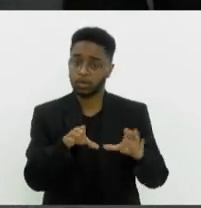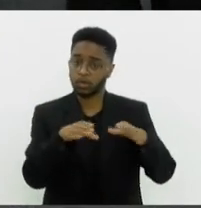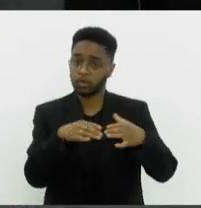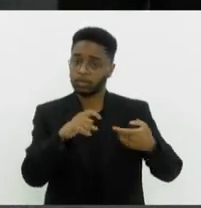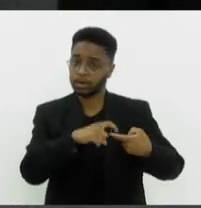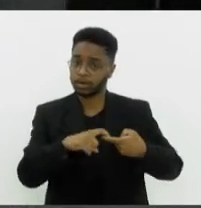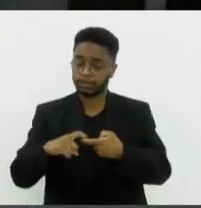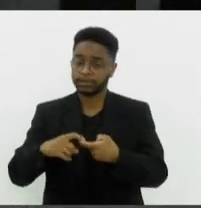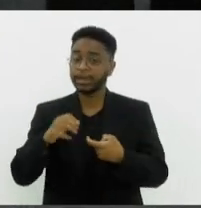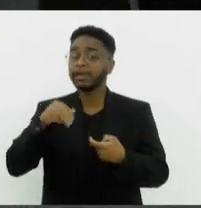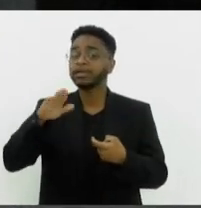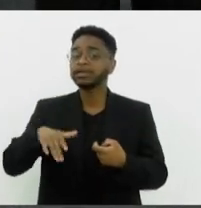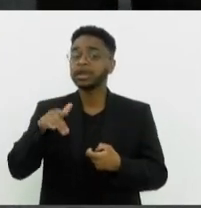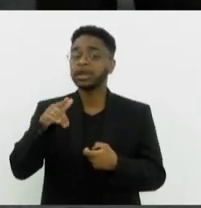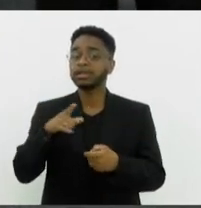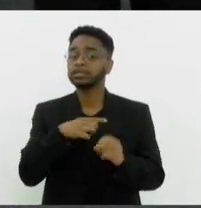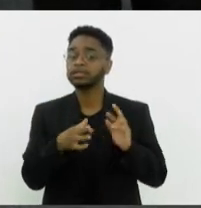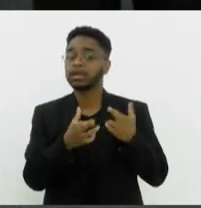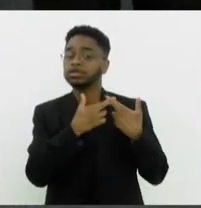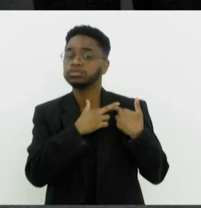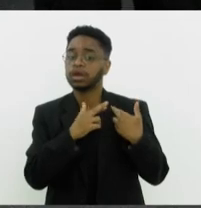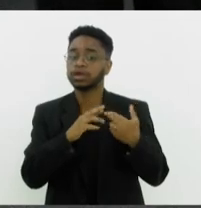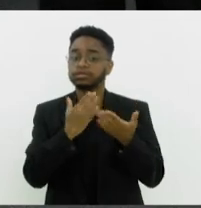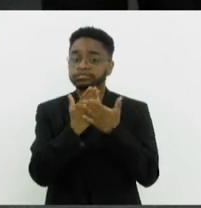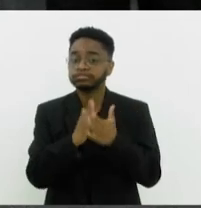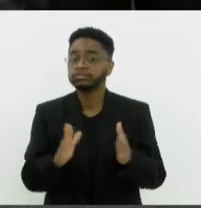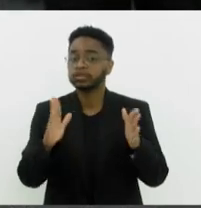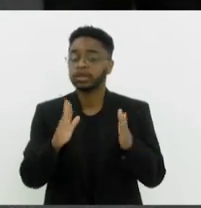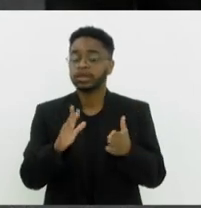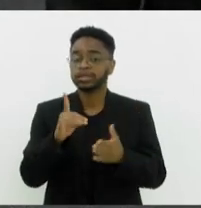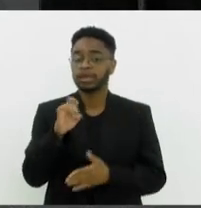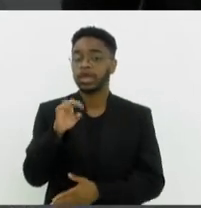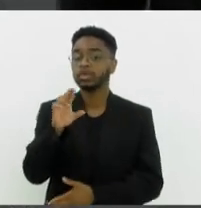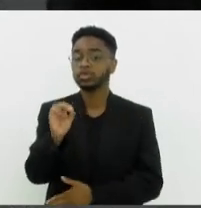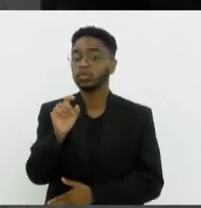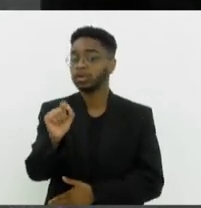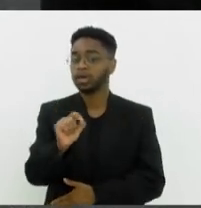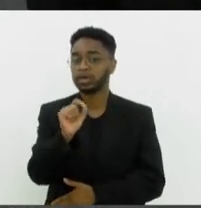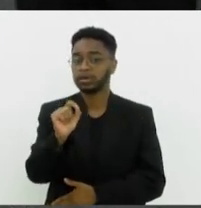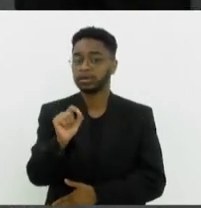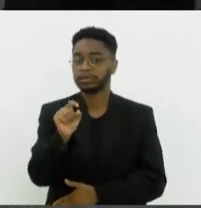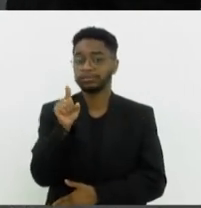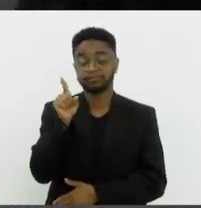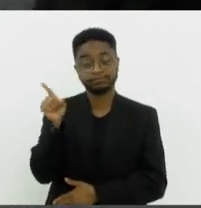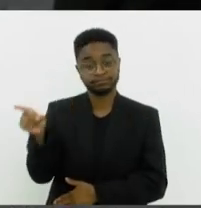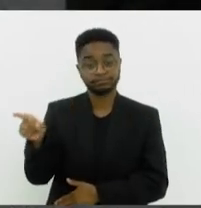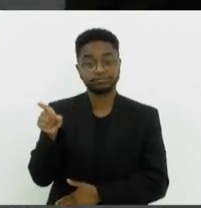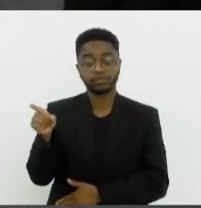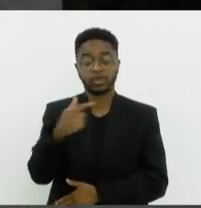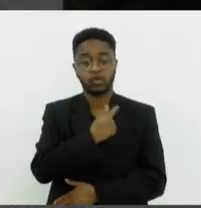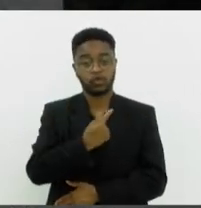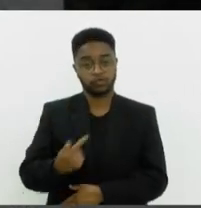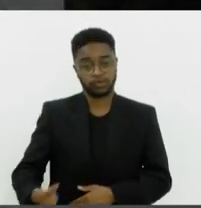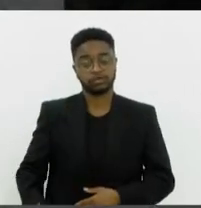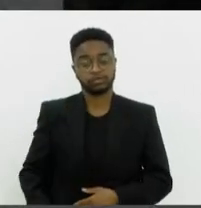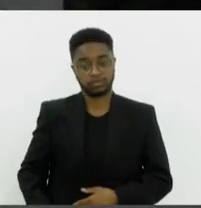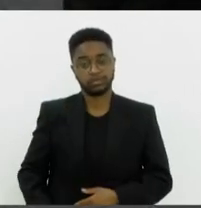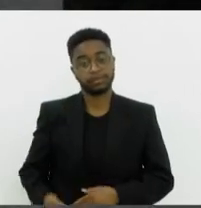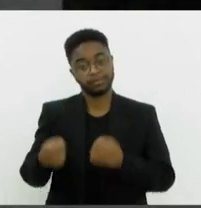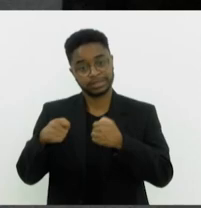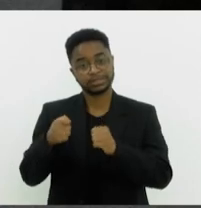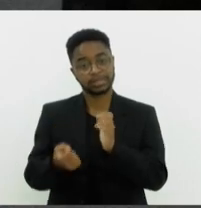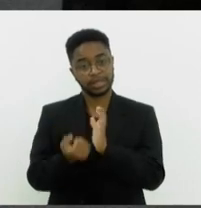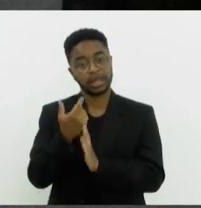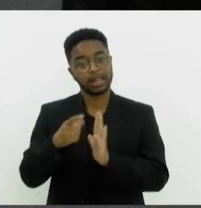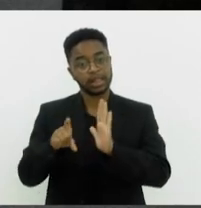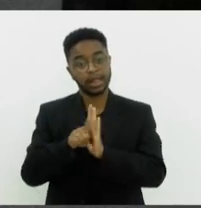é que pode extinguir o Detro? Tem que extinguir por lei. É o excelentíssimo senhor governador que está